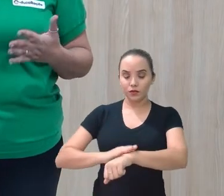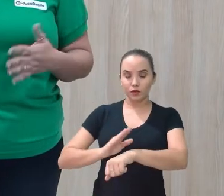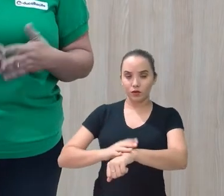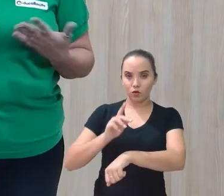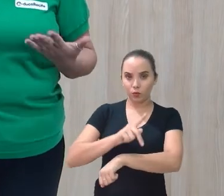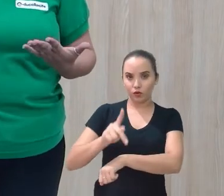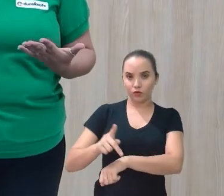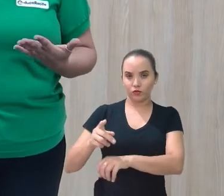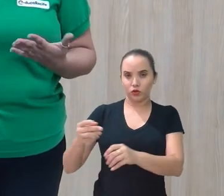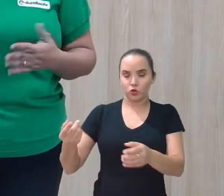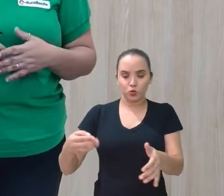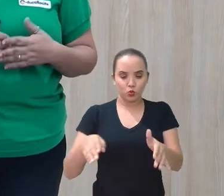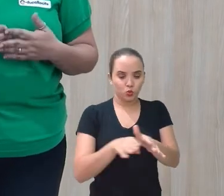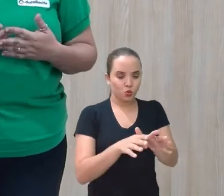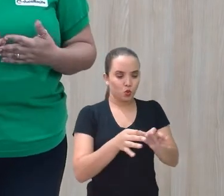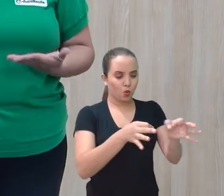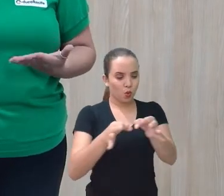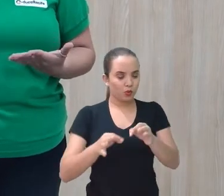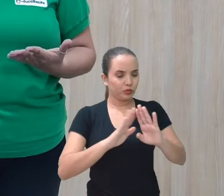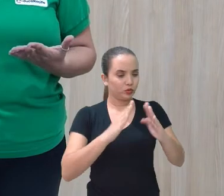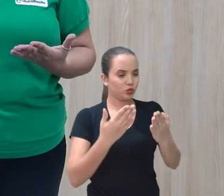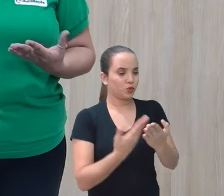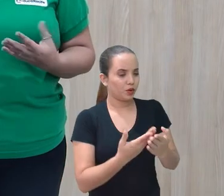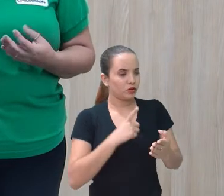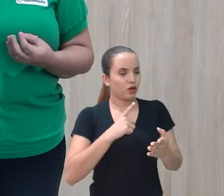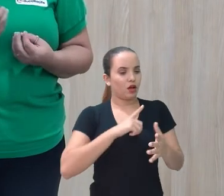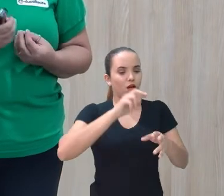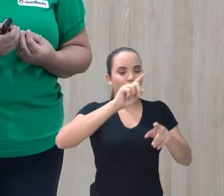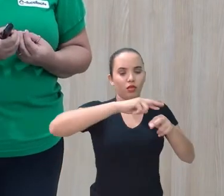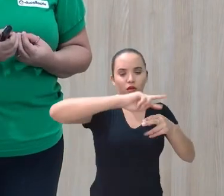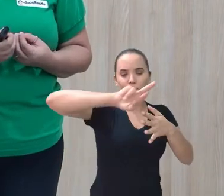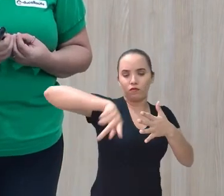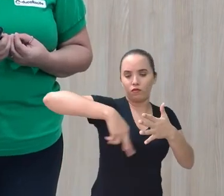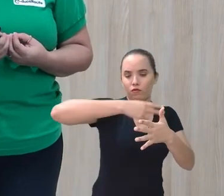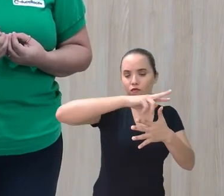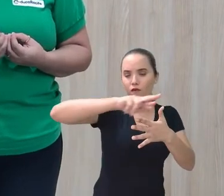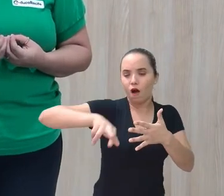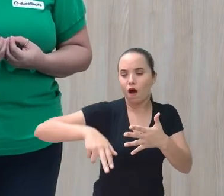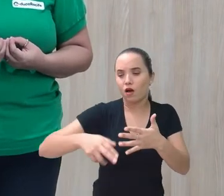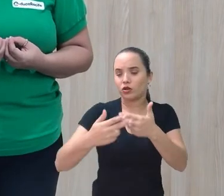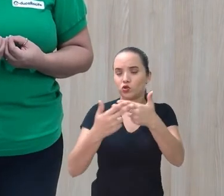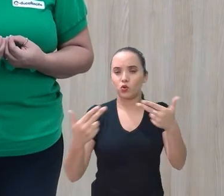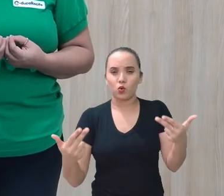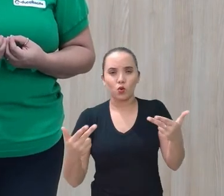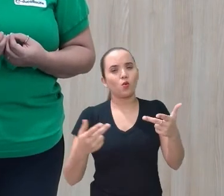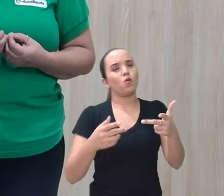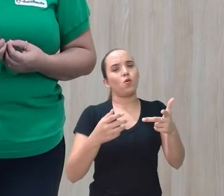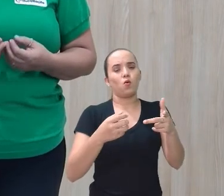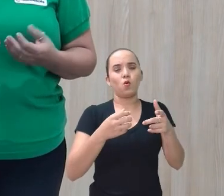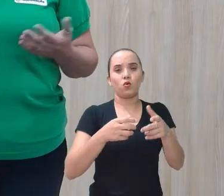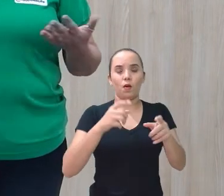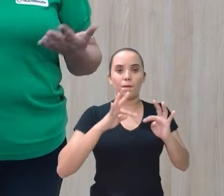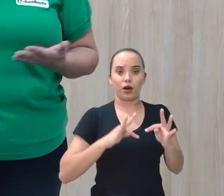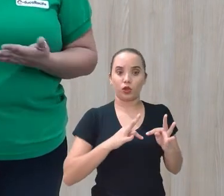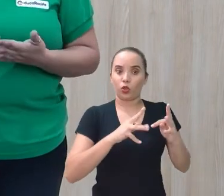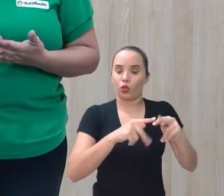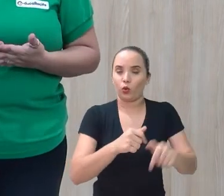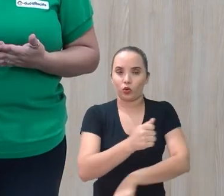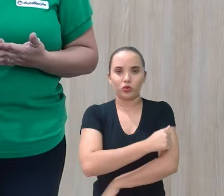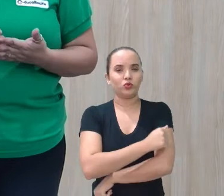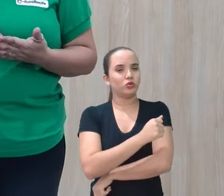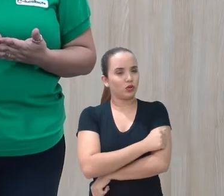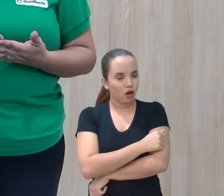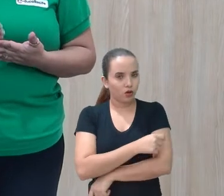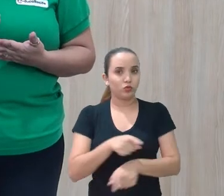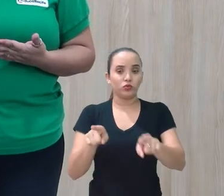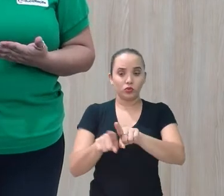aula rica, diversificada, não só para aquele estudante com deficiência, todos os demais estudantes